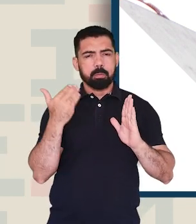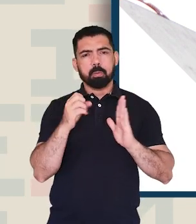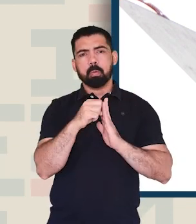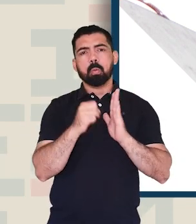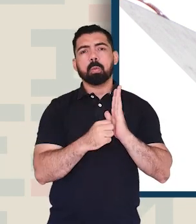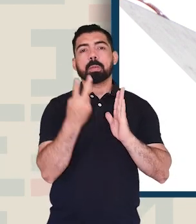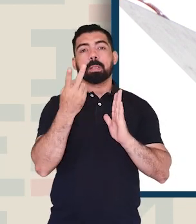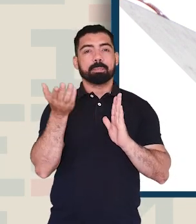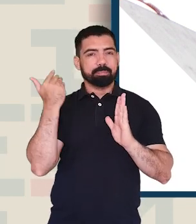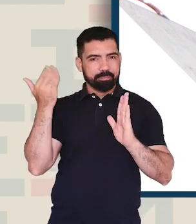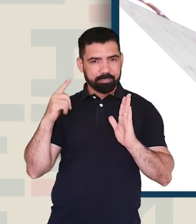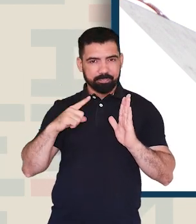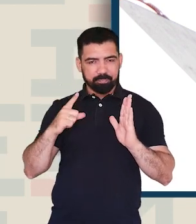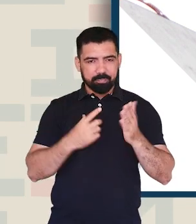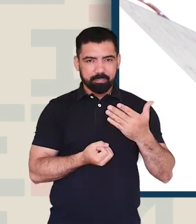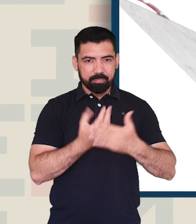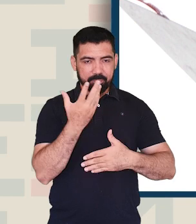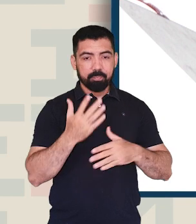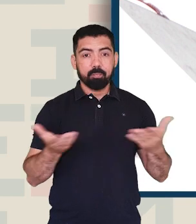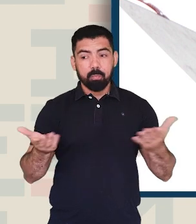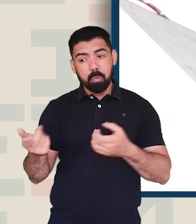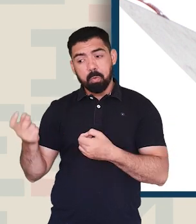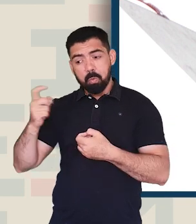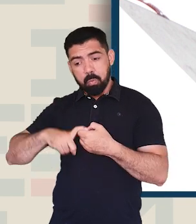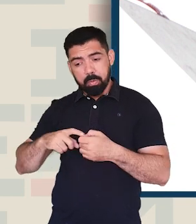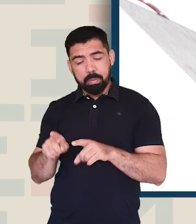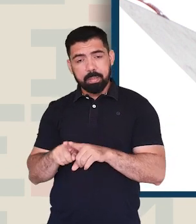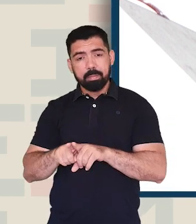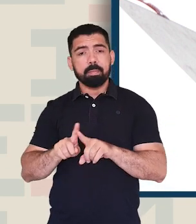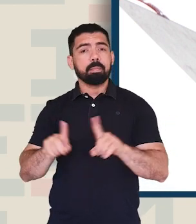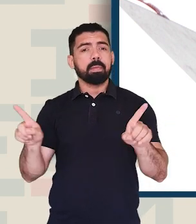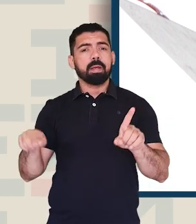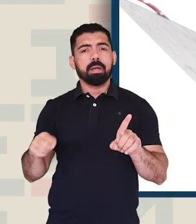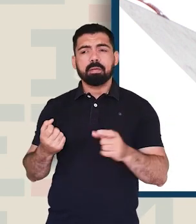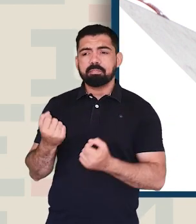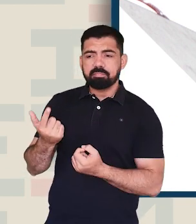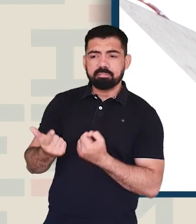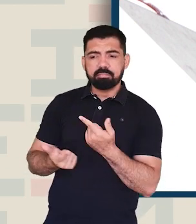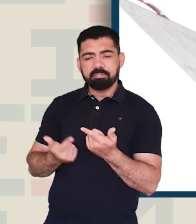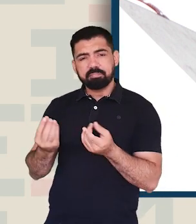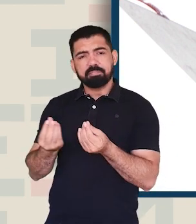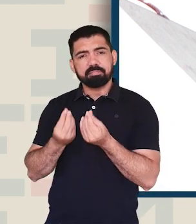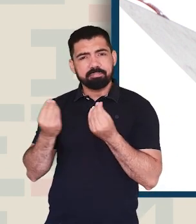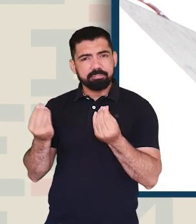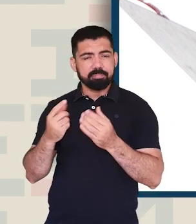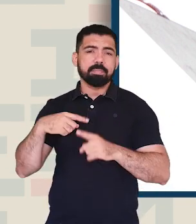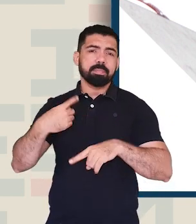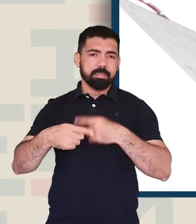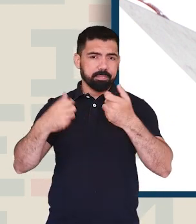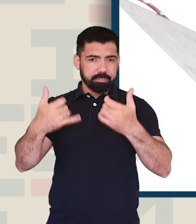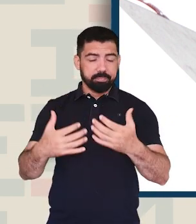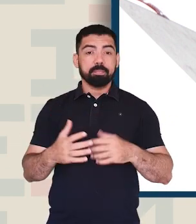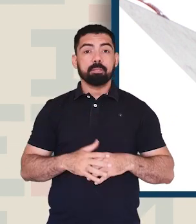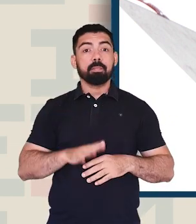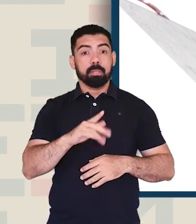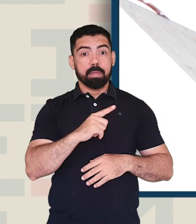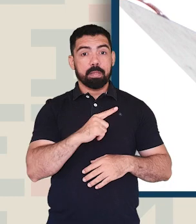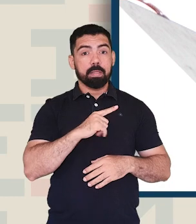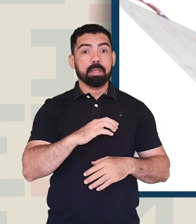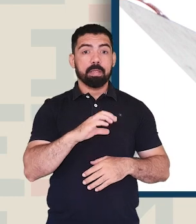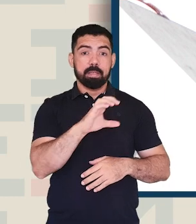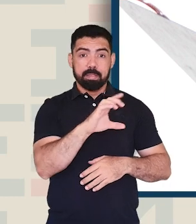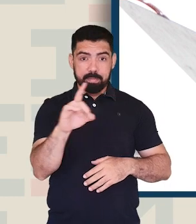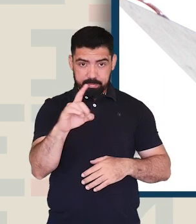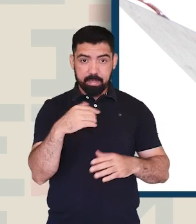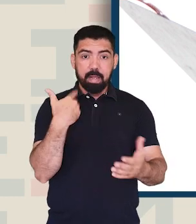Há 2 séculos atrás, e hoje também está tendo um revival, mas uma coisa muito dedicada. E depois a gente teve o CD, que hoje ainda está